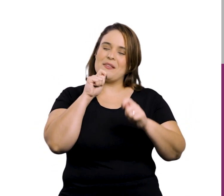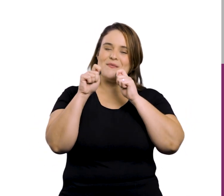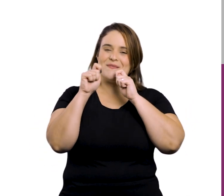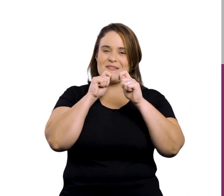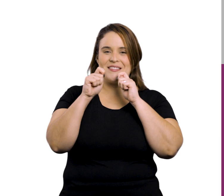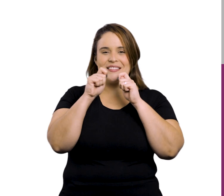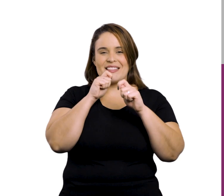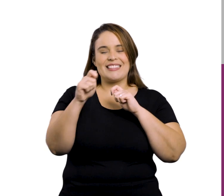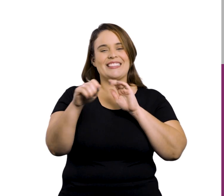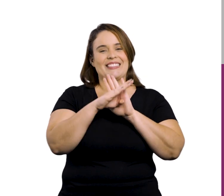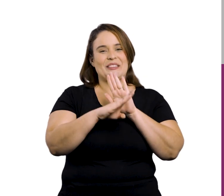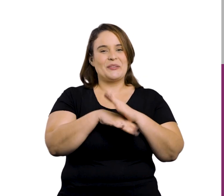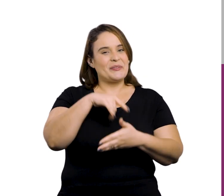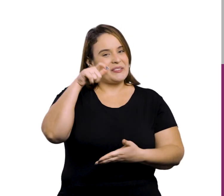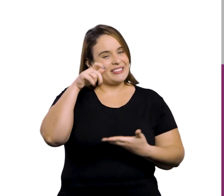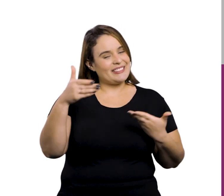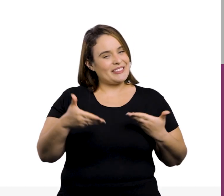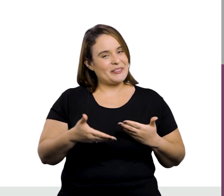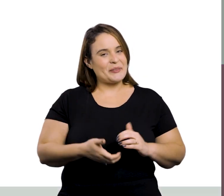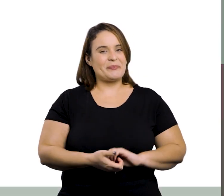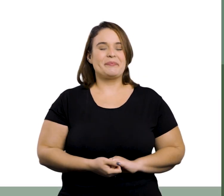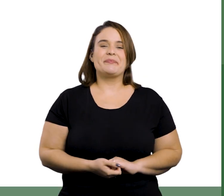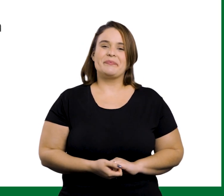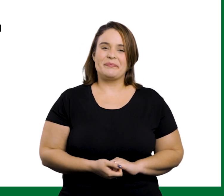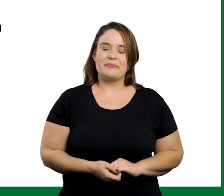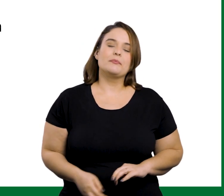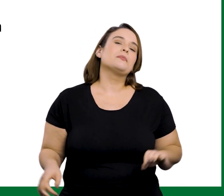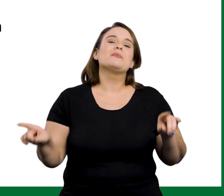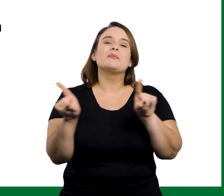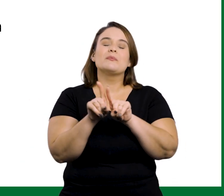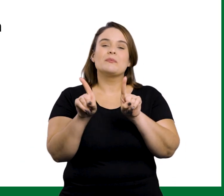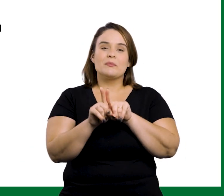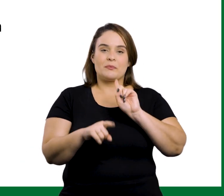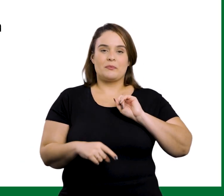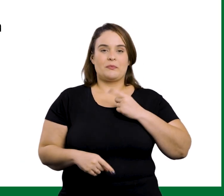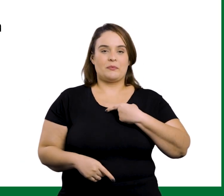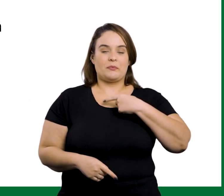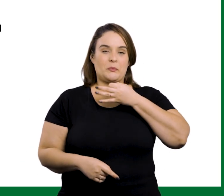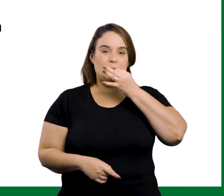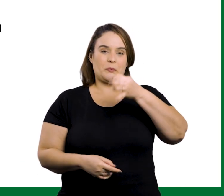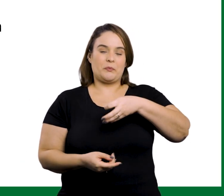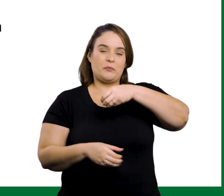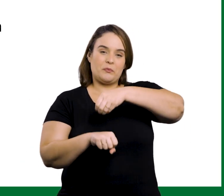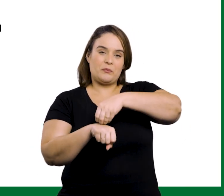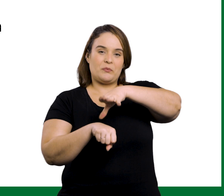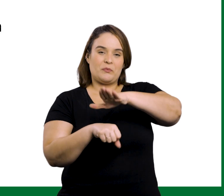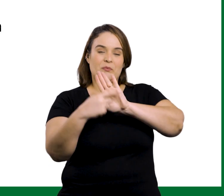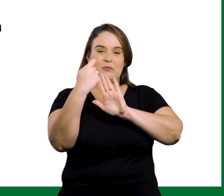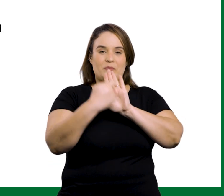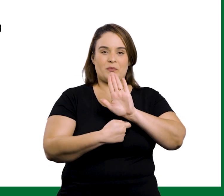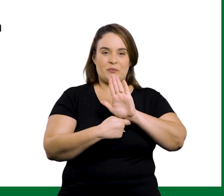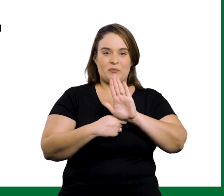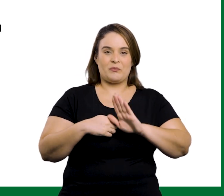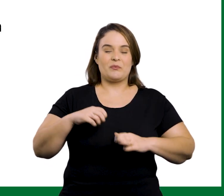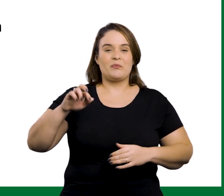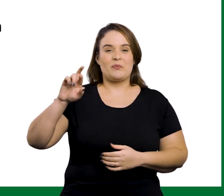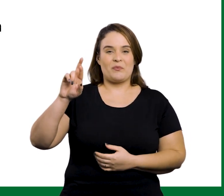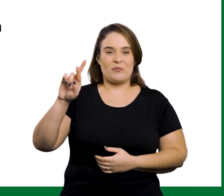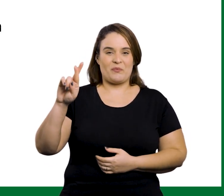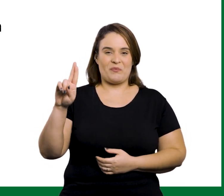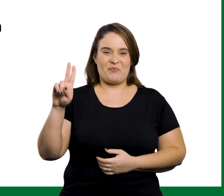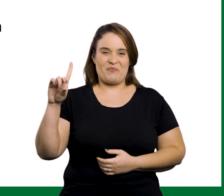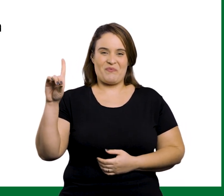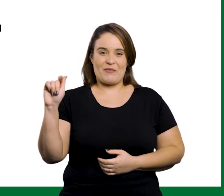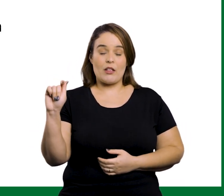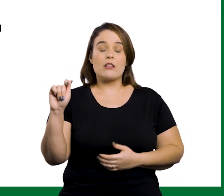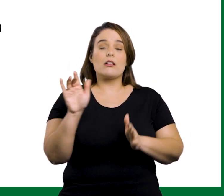rápida entrevista sobre o programa. Assista a seguir. Além disso, também sugerimos a leitura do texto de Rudá Hit, no